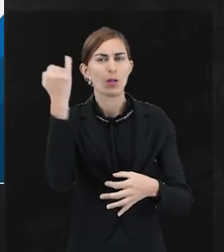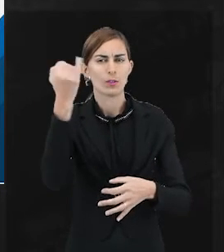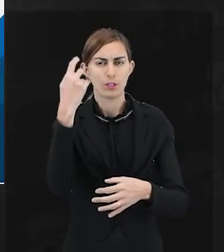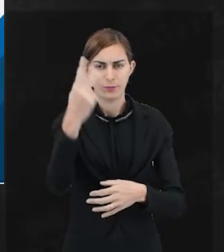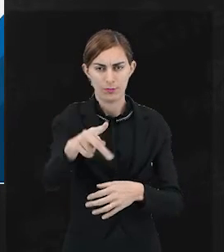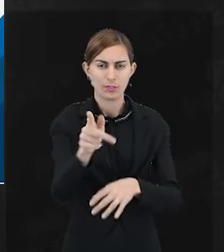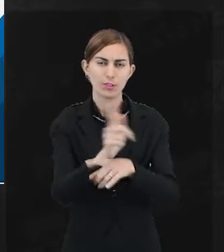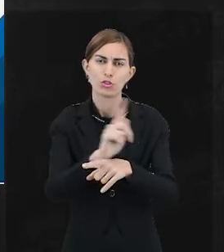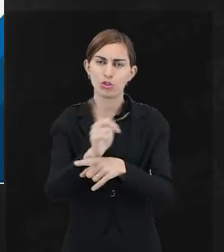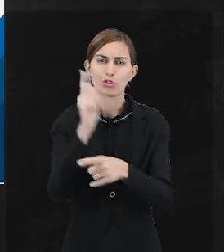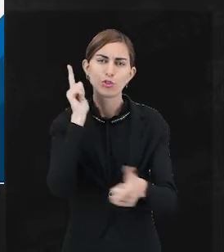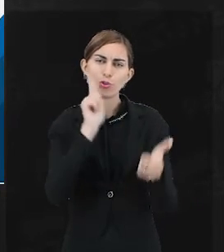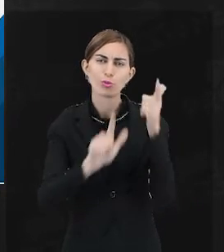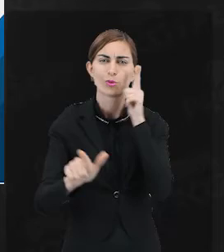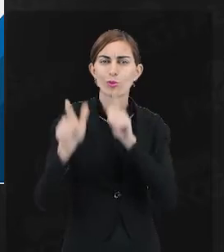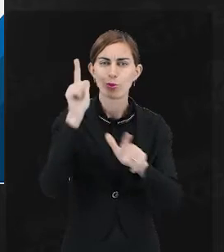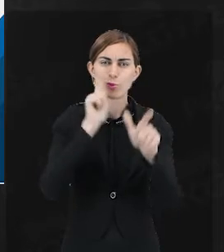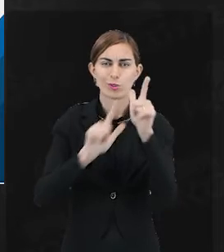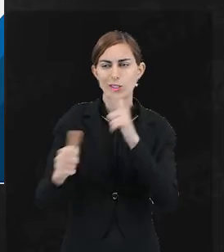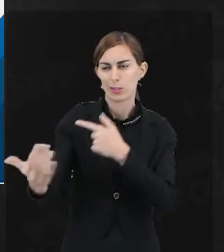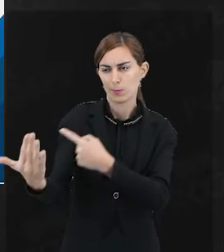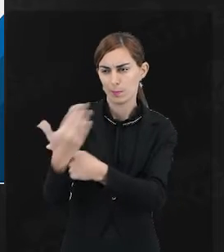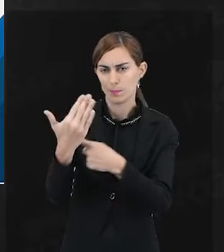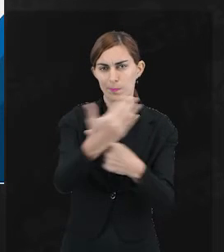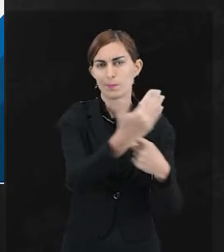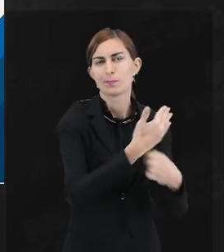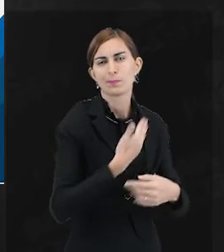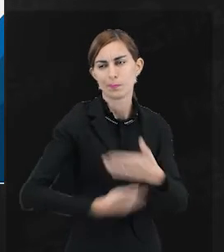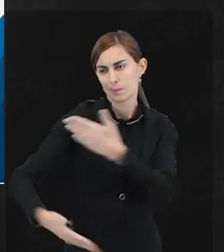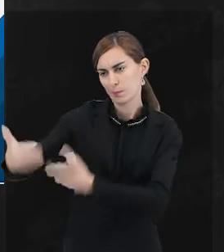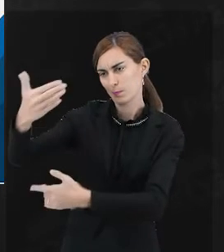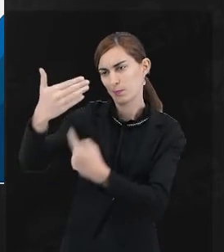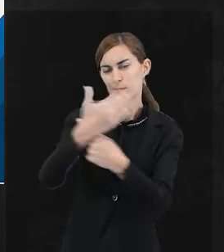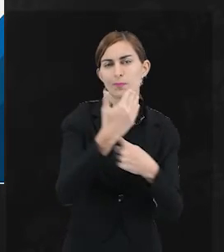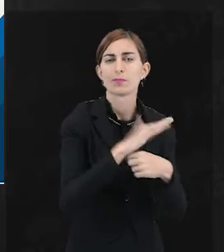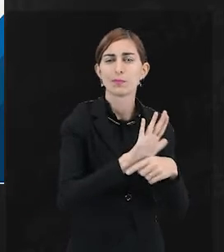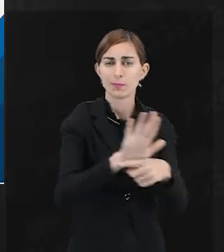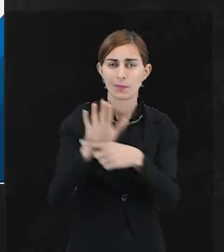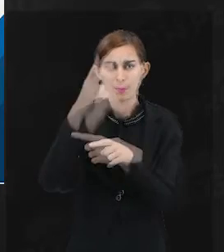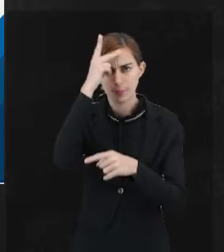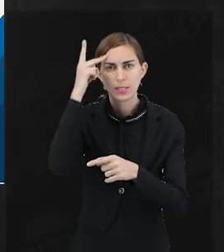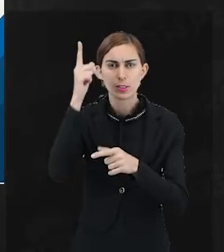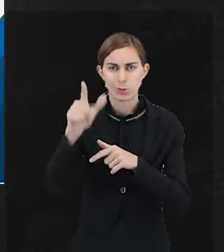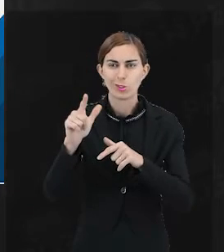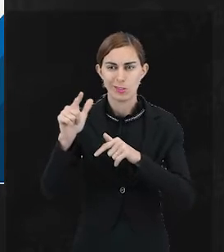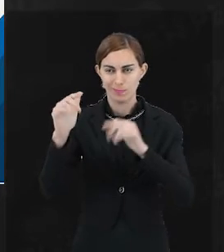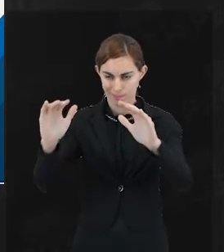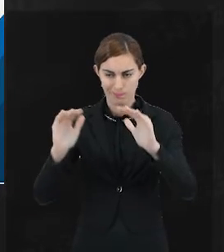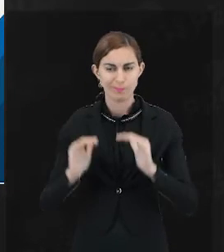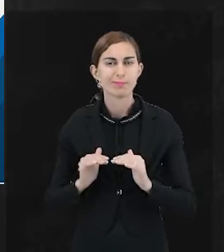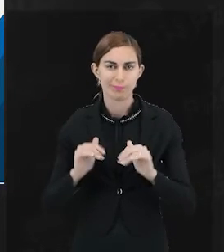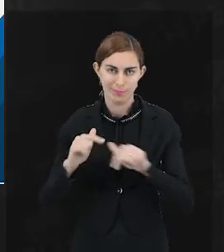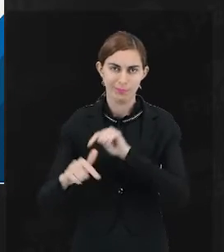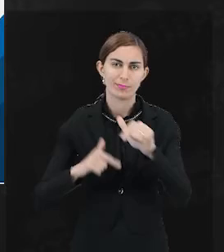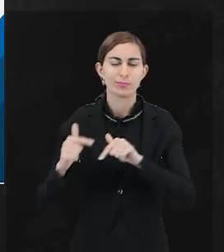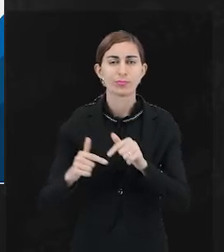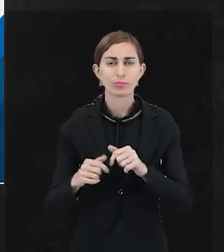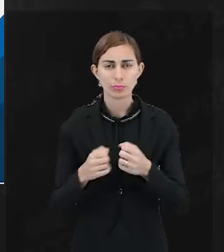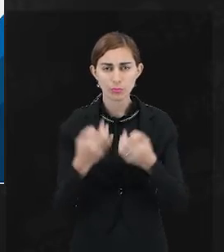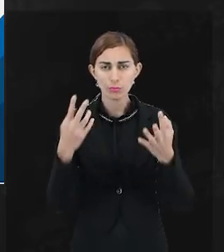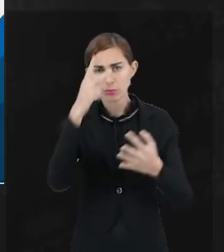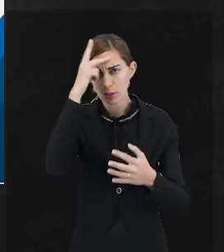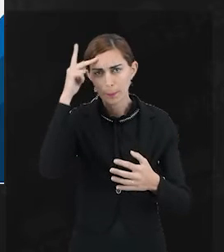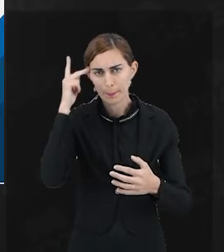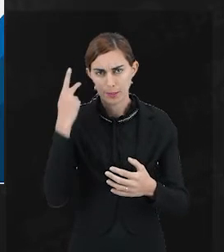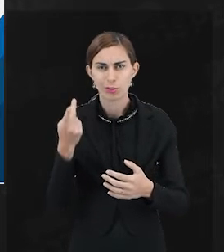enquanto gestor, conseguir a colaboração e a cooperação das pessoas que estão subordinadas a você. Quando a pessoa